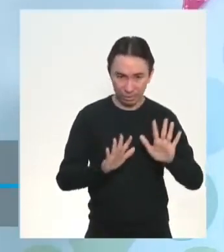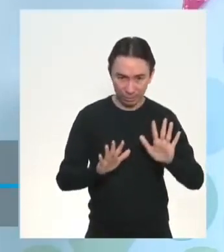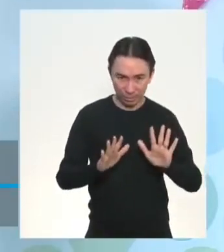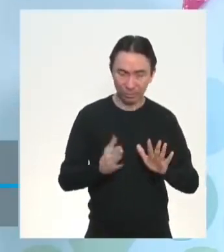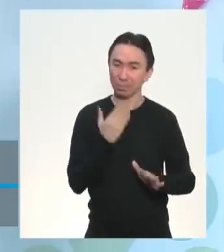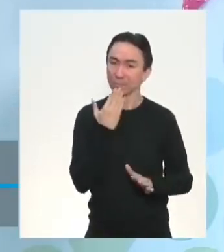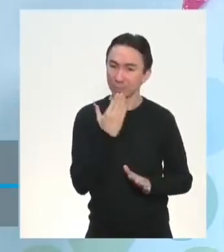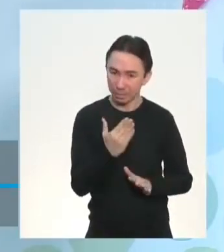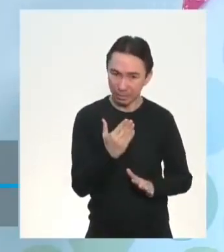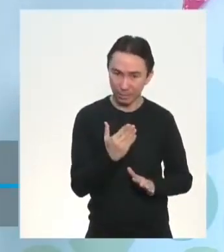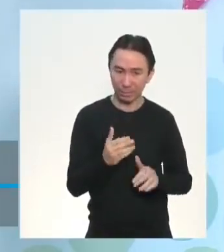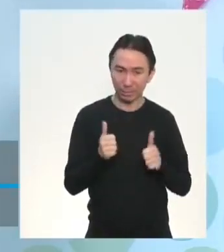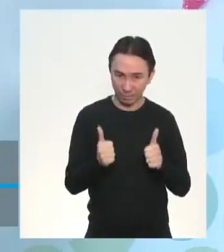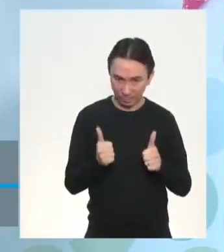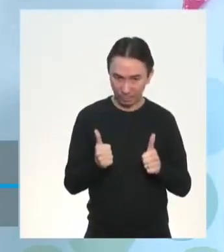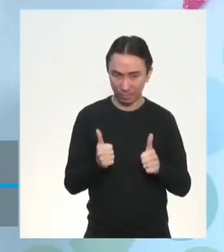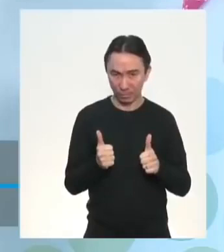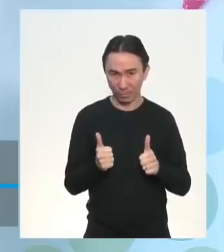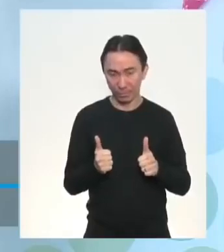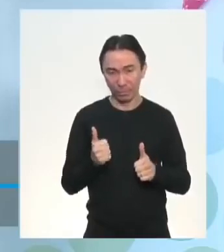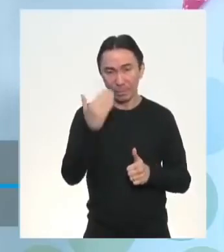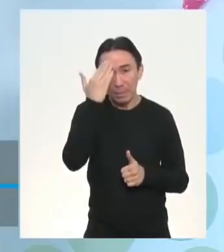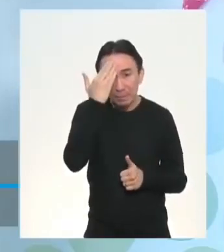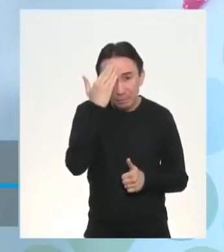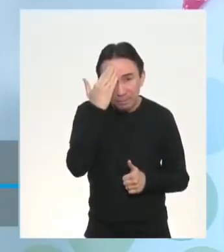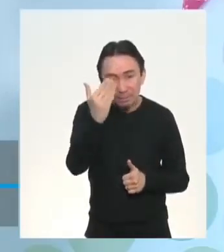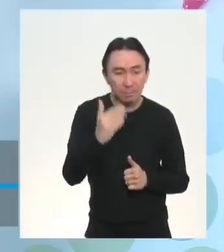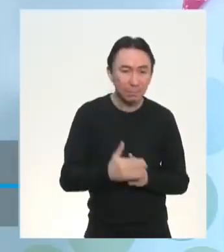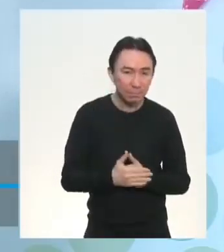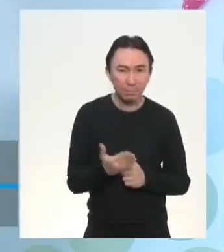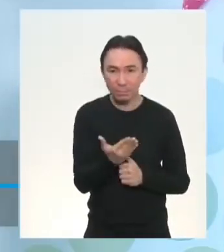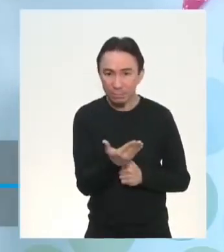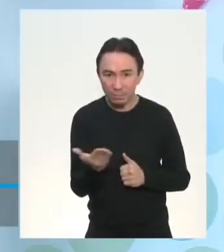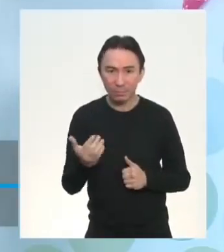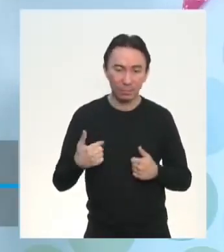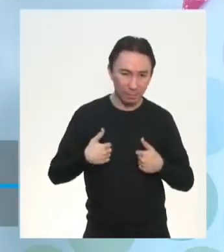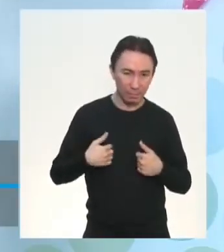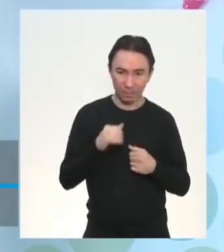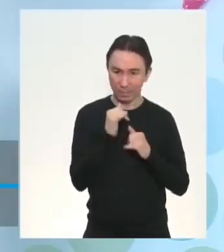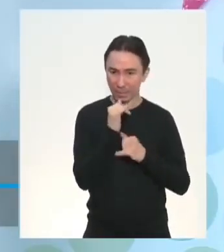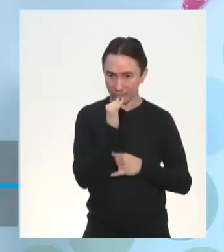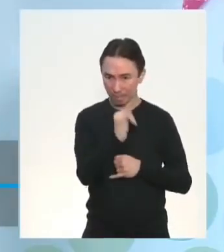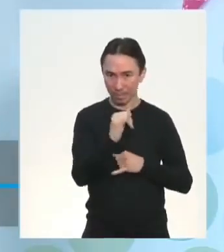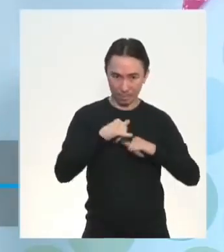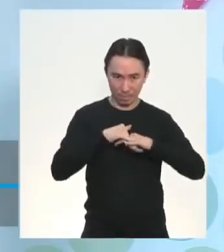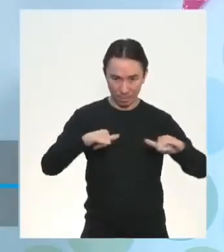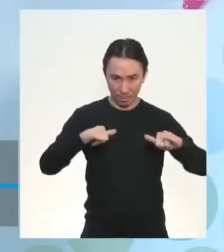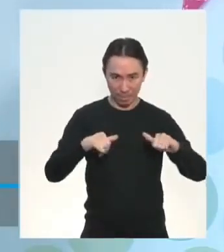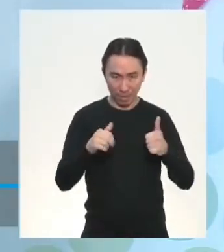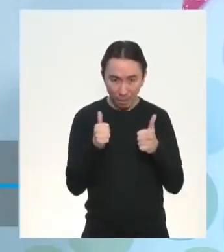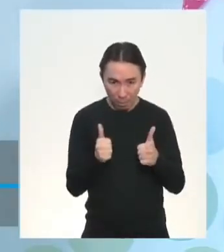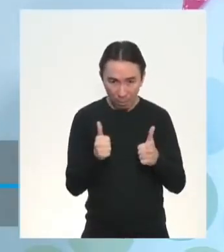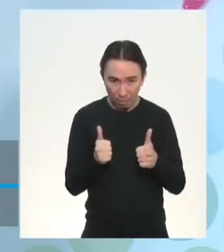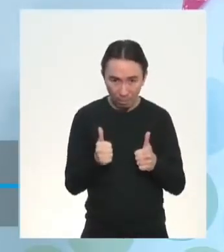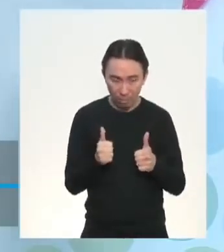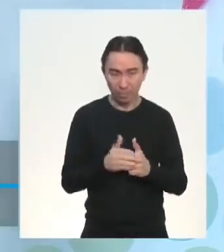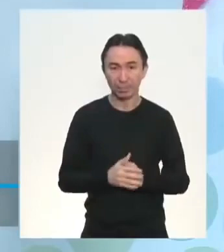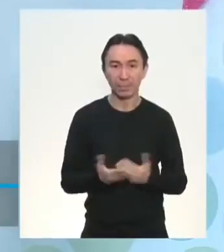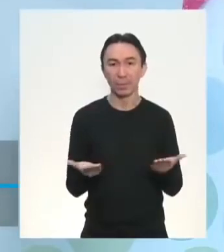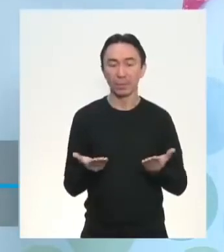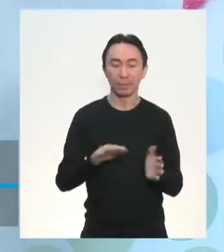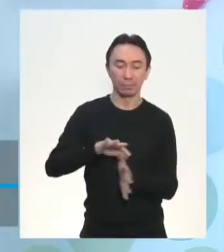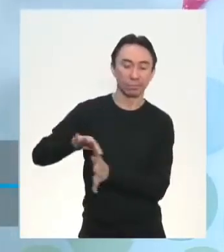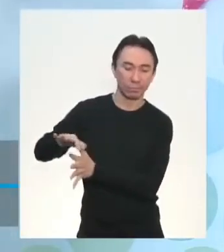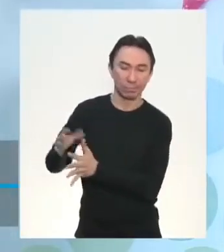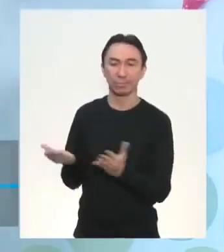bom? Obrigada, espero que vocês entendam aí o recadinho, tá bom? E vamos lá para a nossa aula, então,